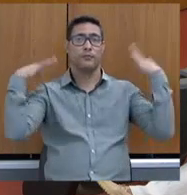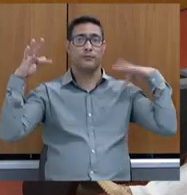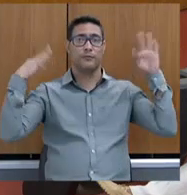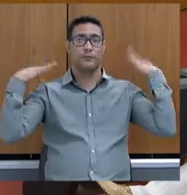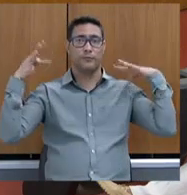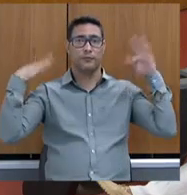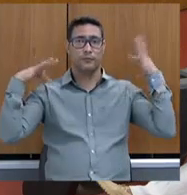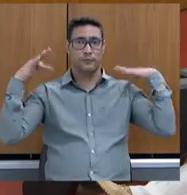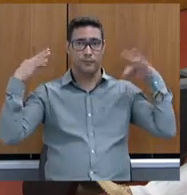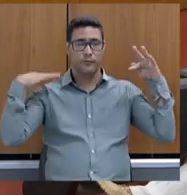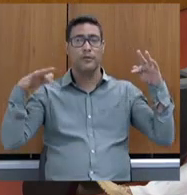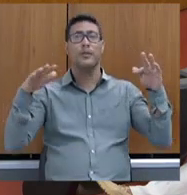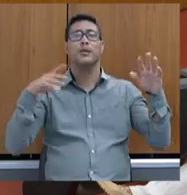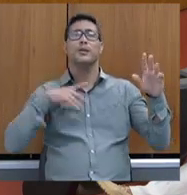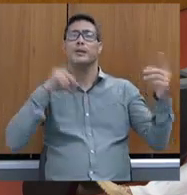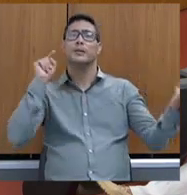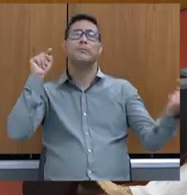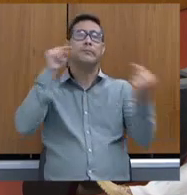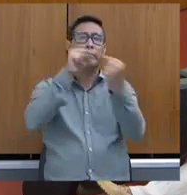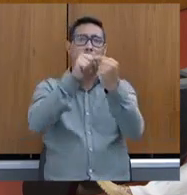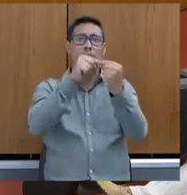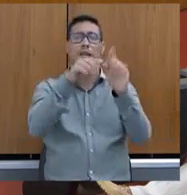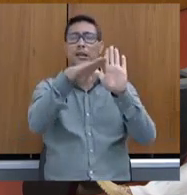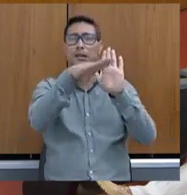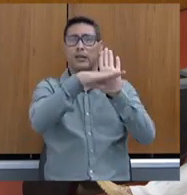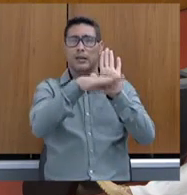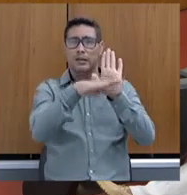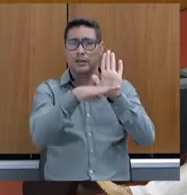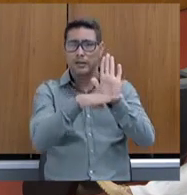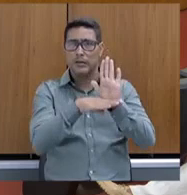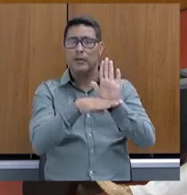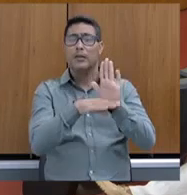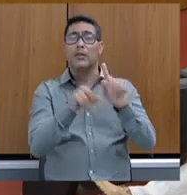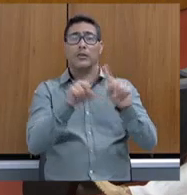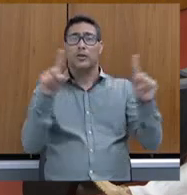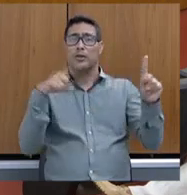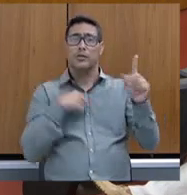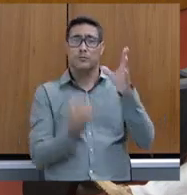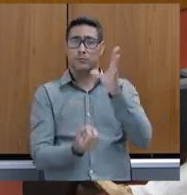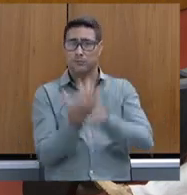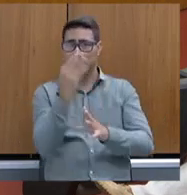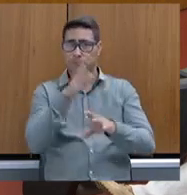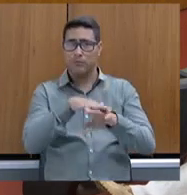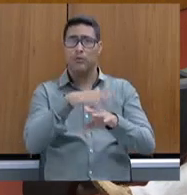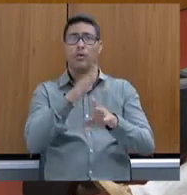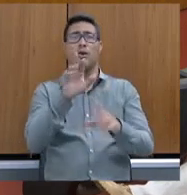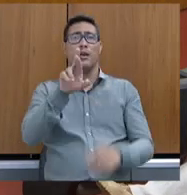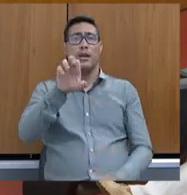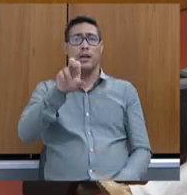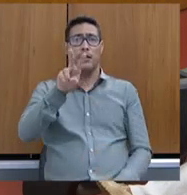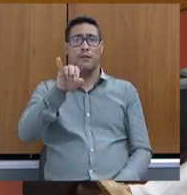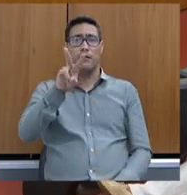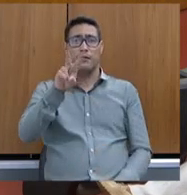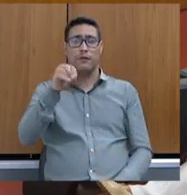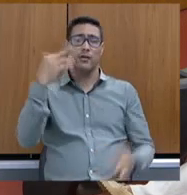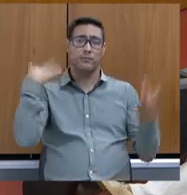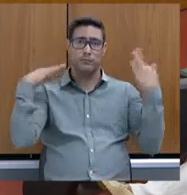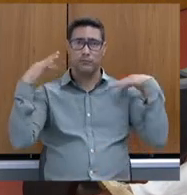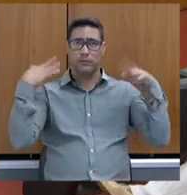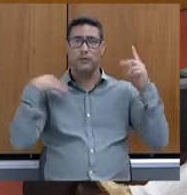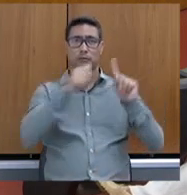nós fizemos uma meta muito ousada quando lançamos o rei viva turismo em Maio de